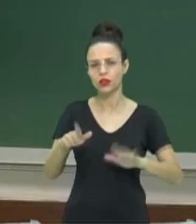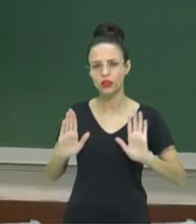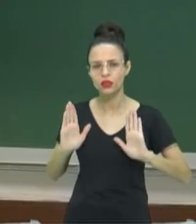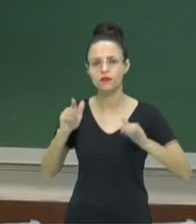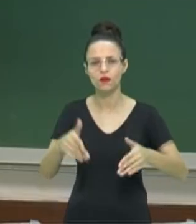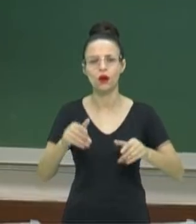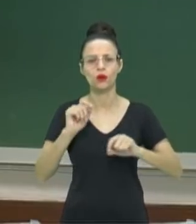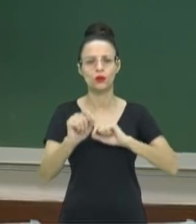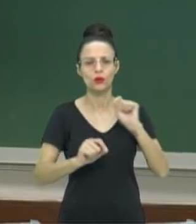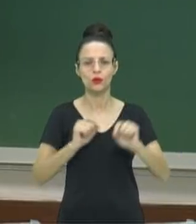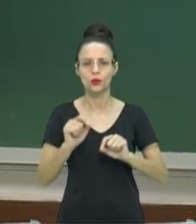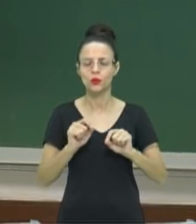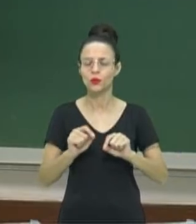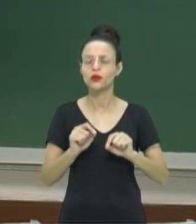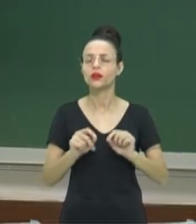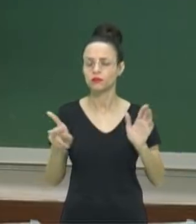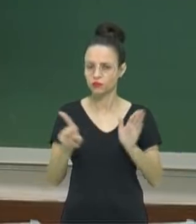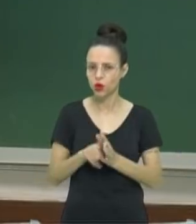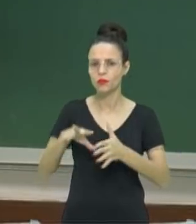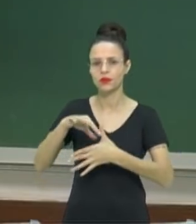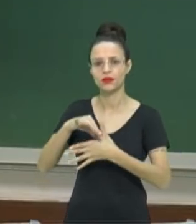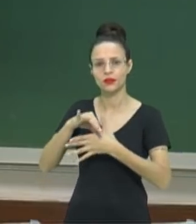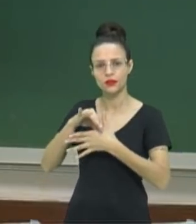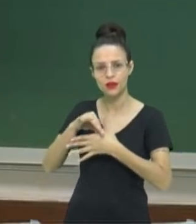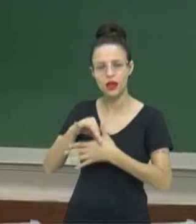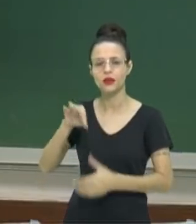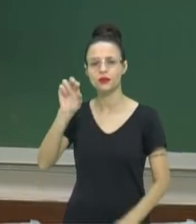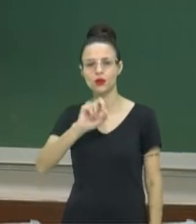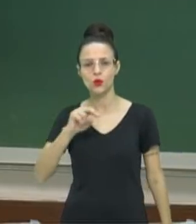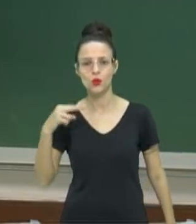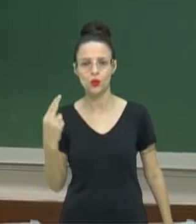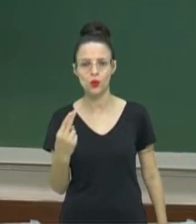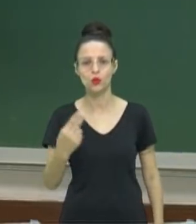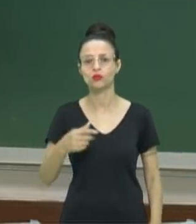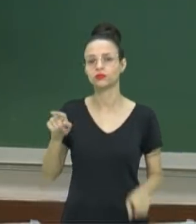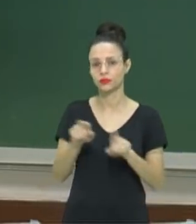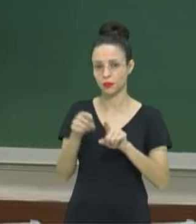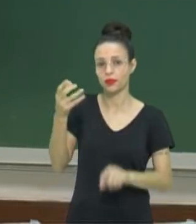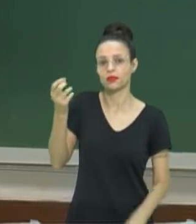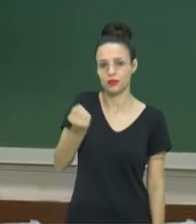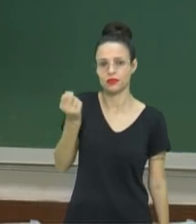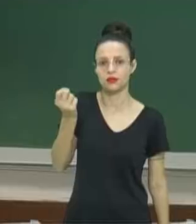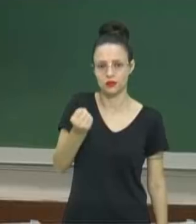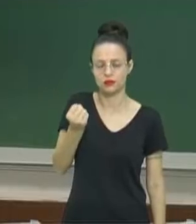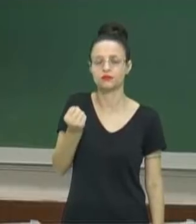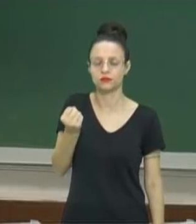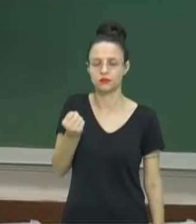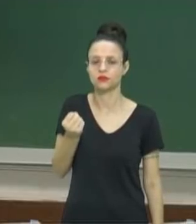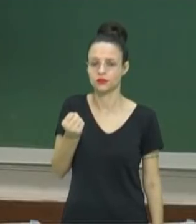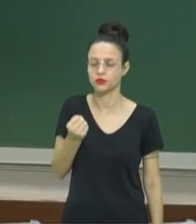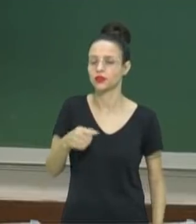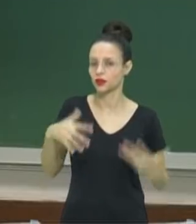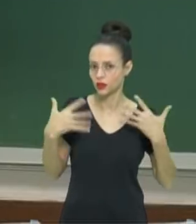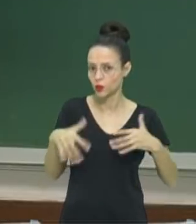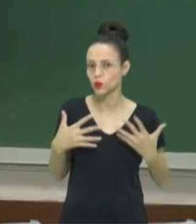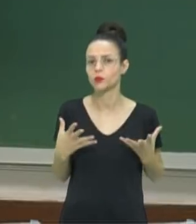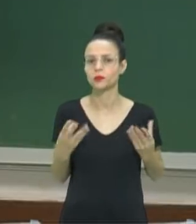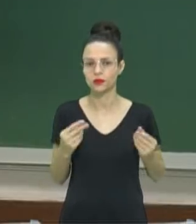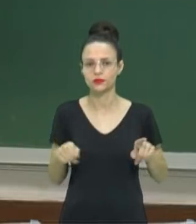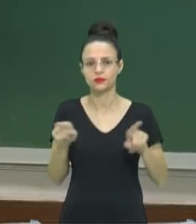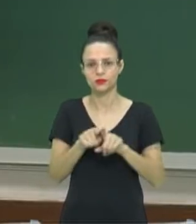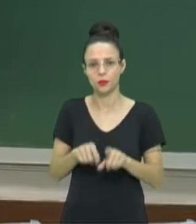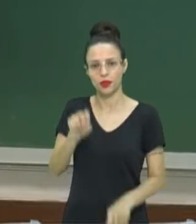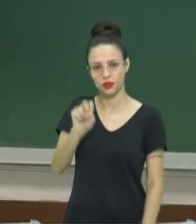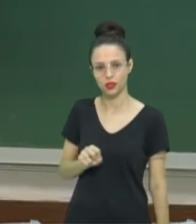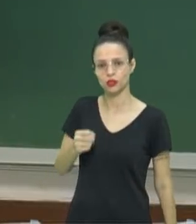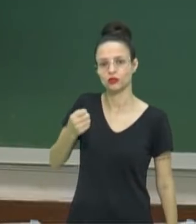à produção de carne ou à produção de leite também. É significativa a produção de leite na